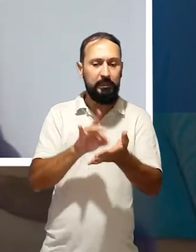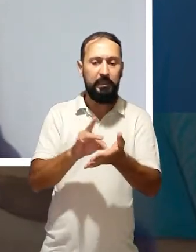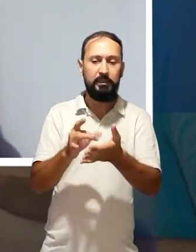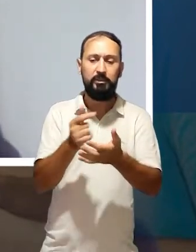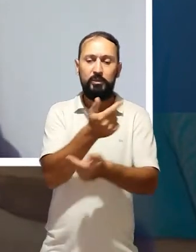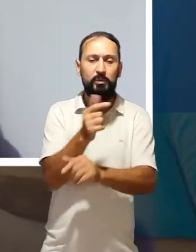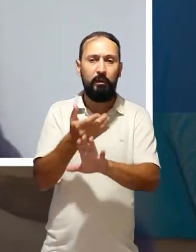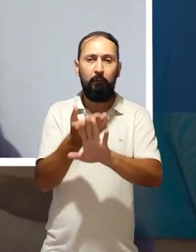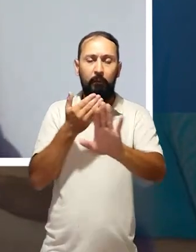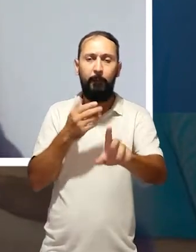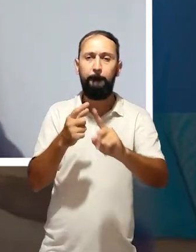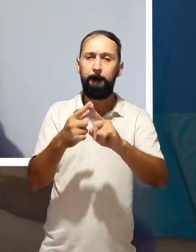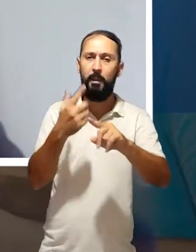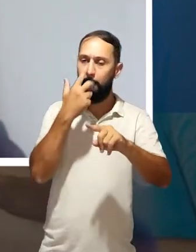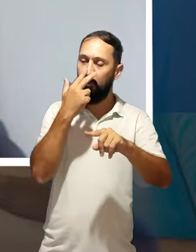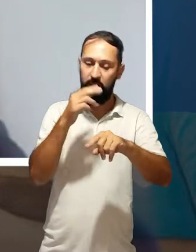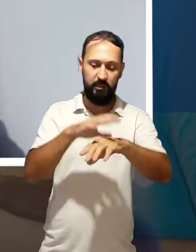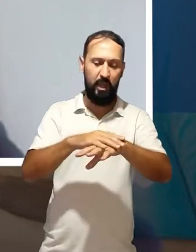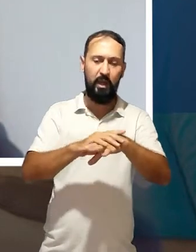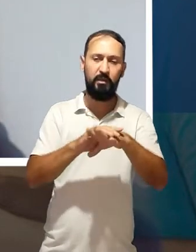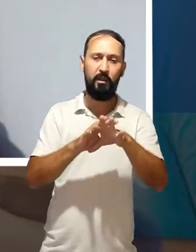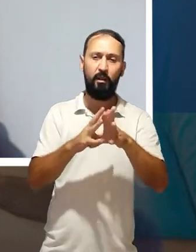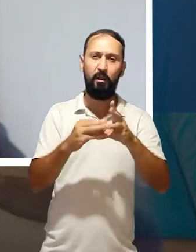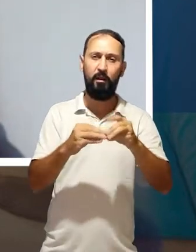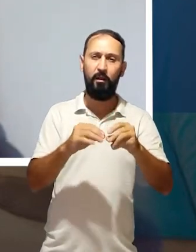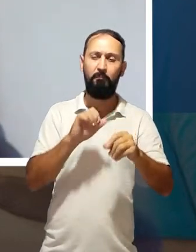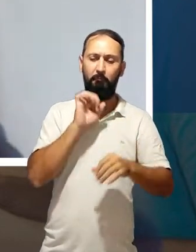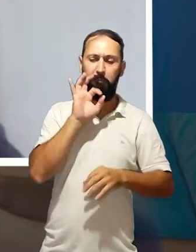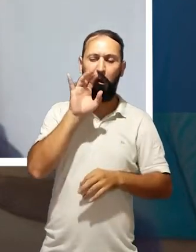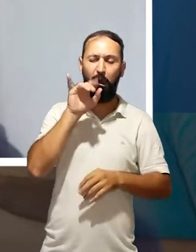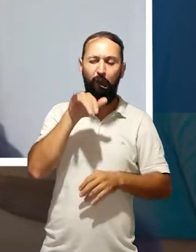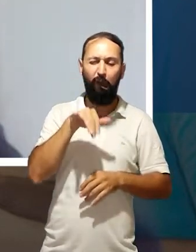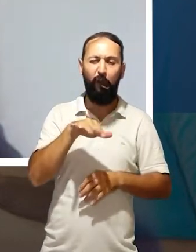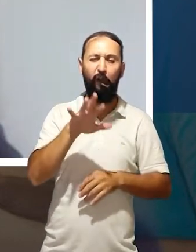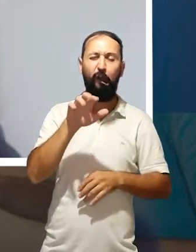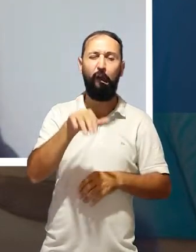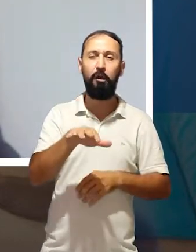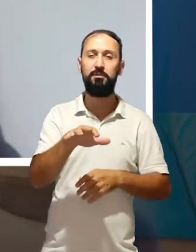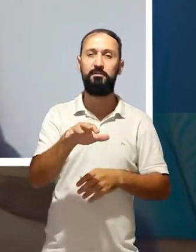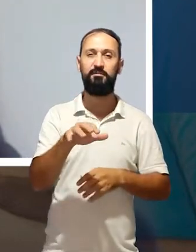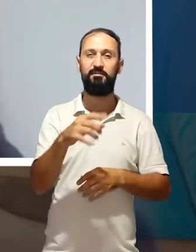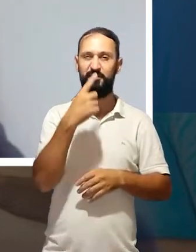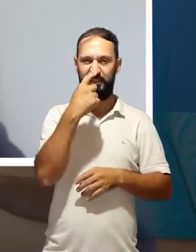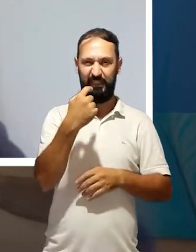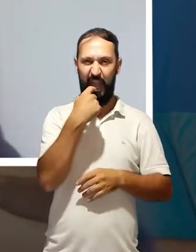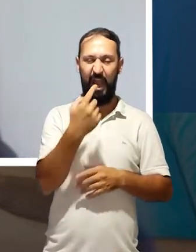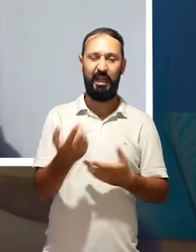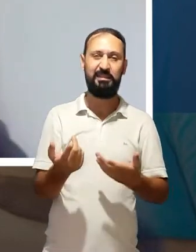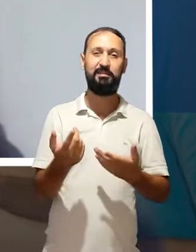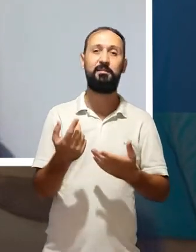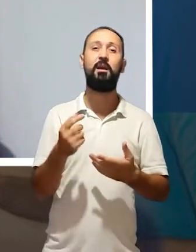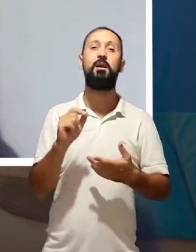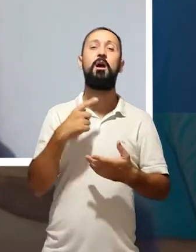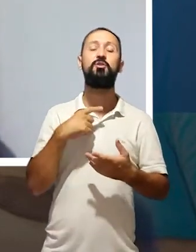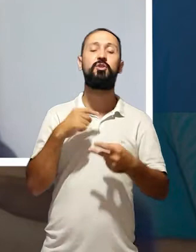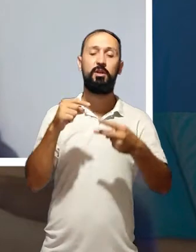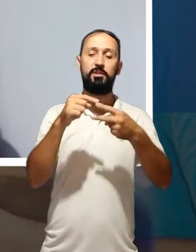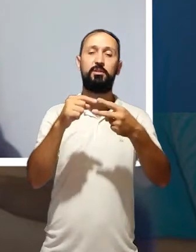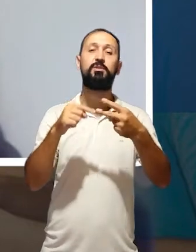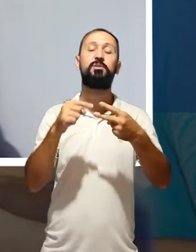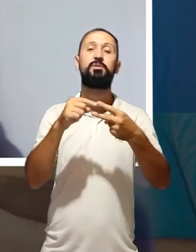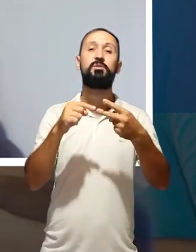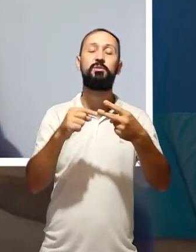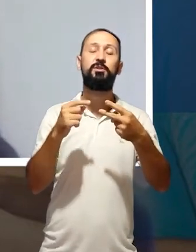também por ter já, às vezes, a carne se desfazendo, o mau hálito, o mau cheiro, tudo isso. Então, o vampiro tinha